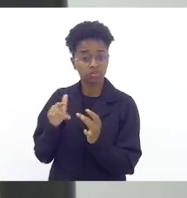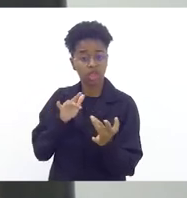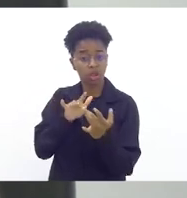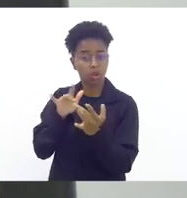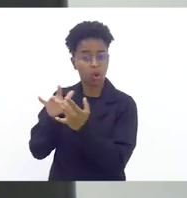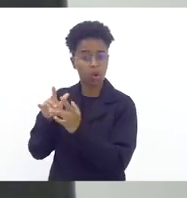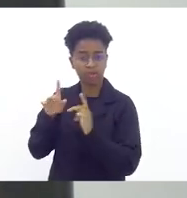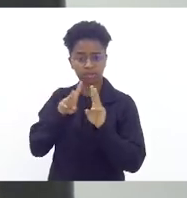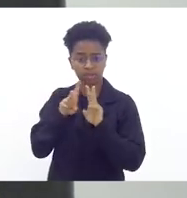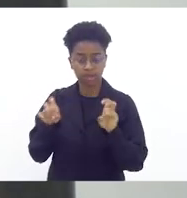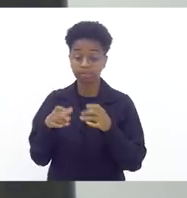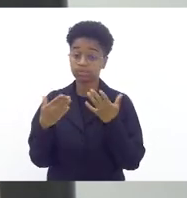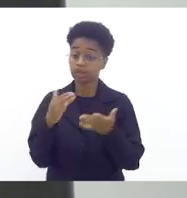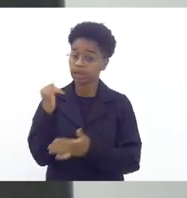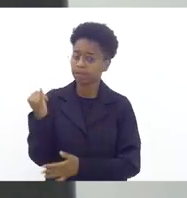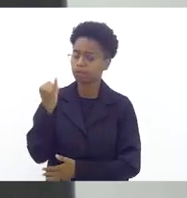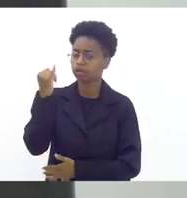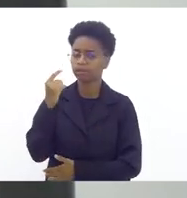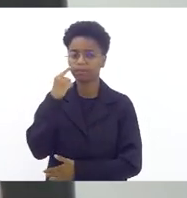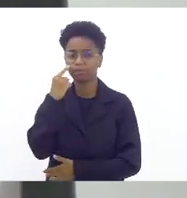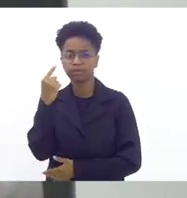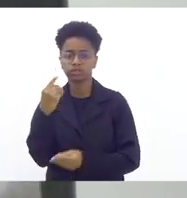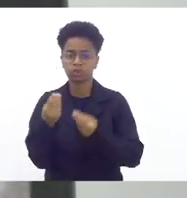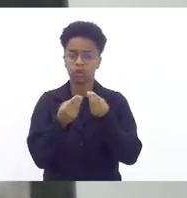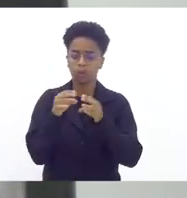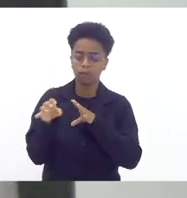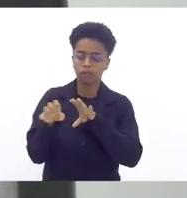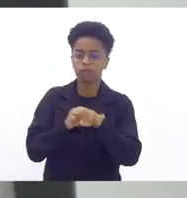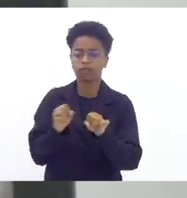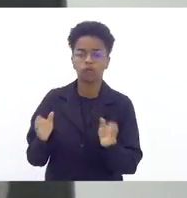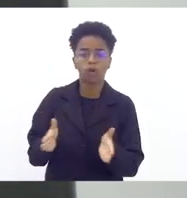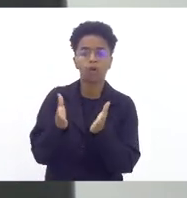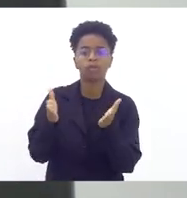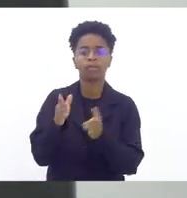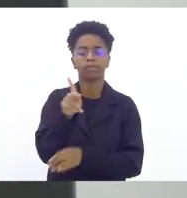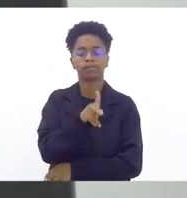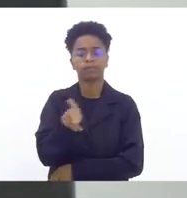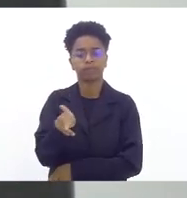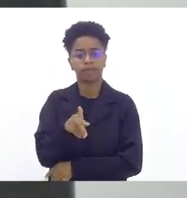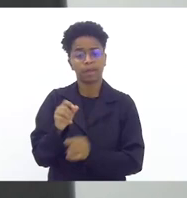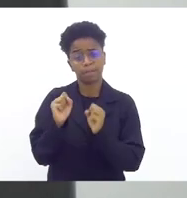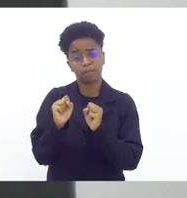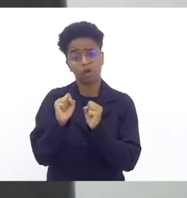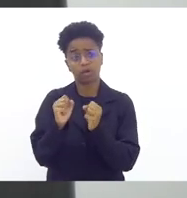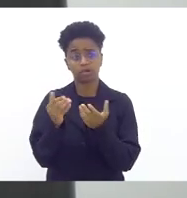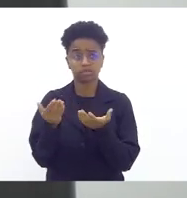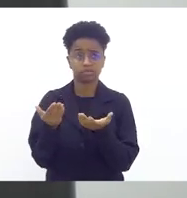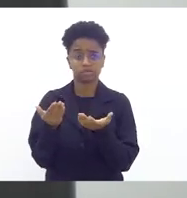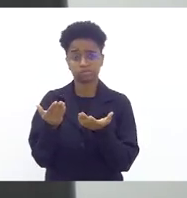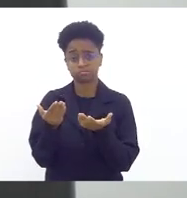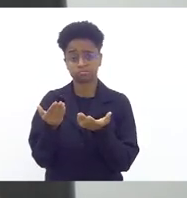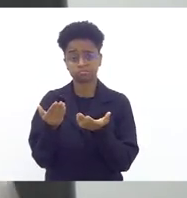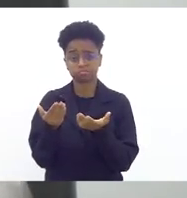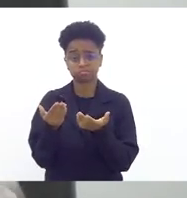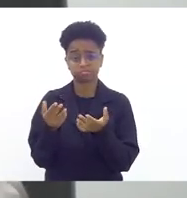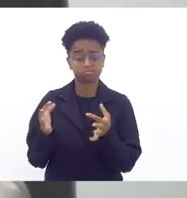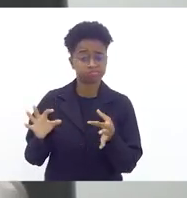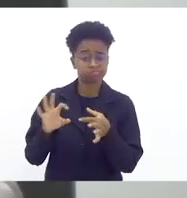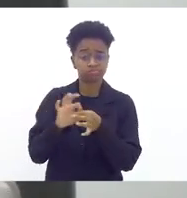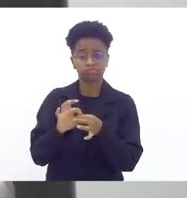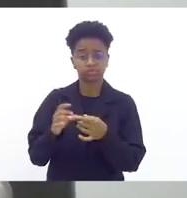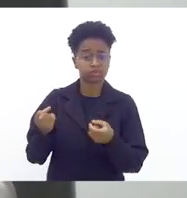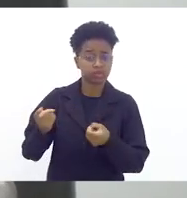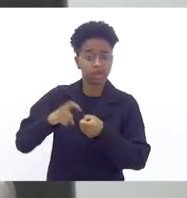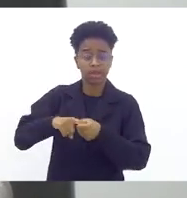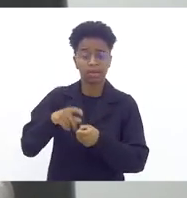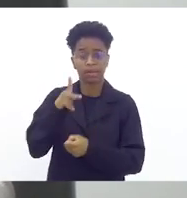temáticas. Então, é fundamental pensar em uma formação e em uma formação que pode ser até estabelecida com a parceria com o projeto